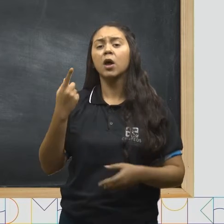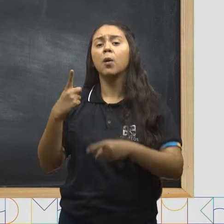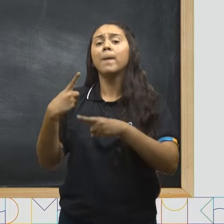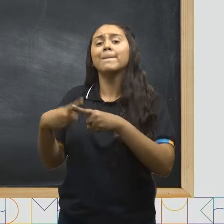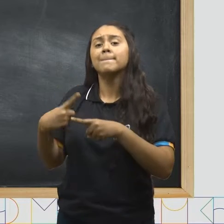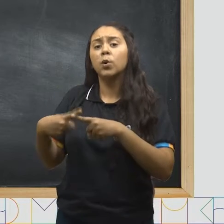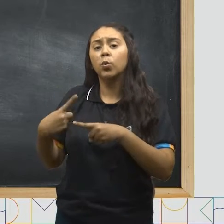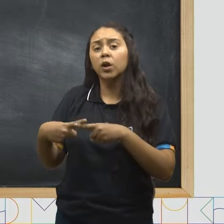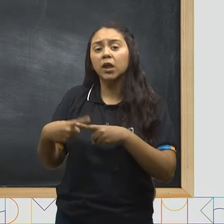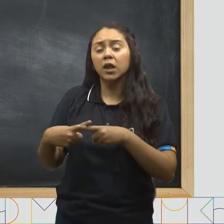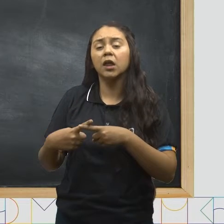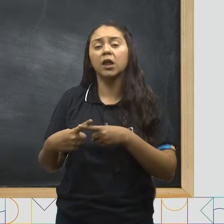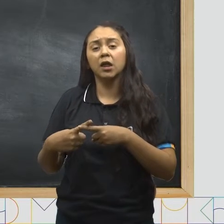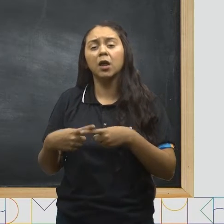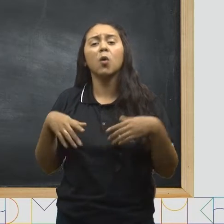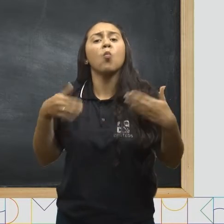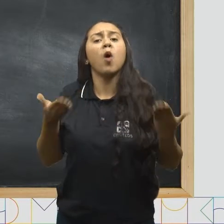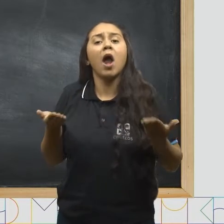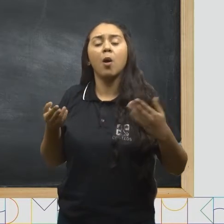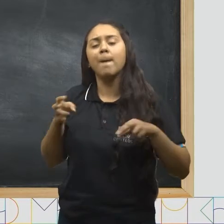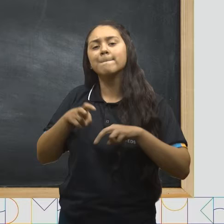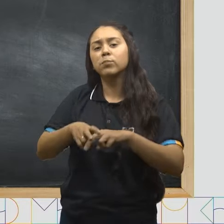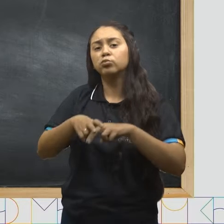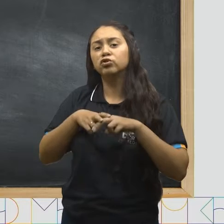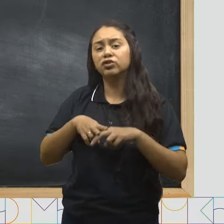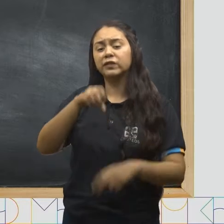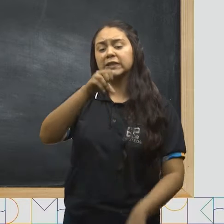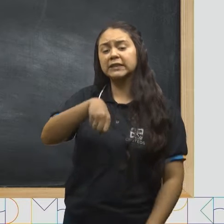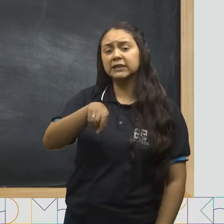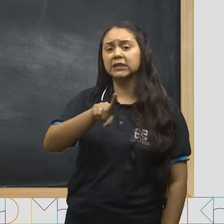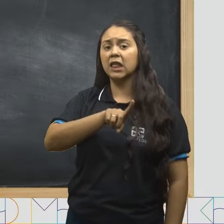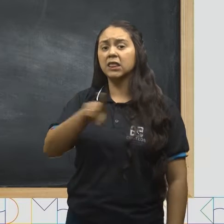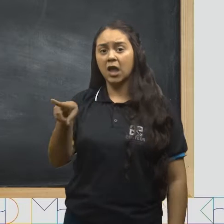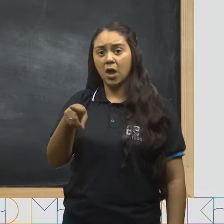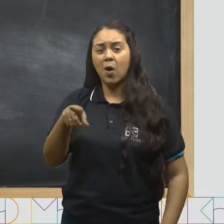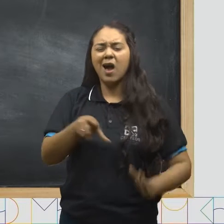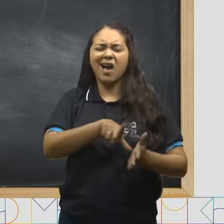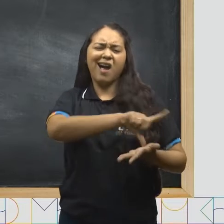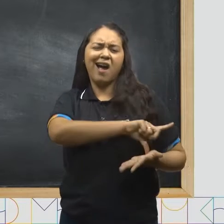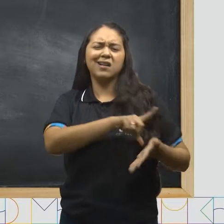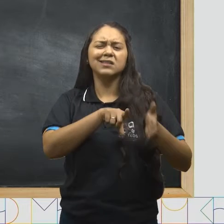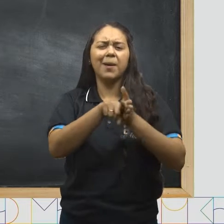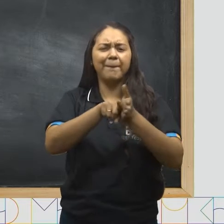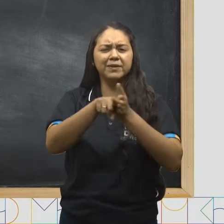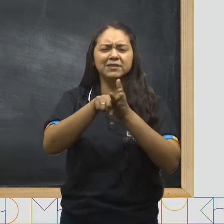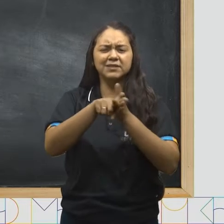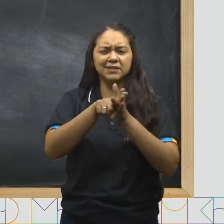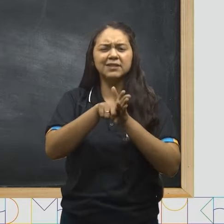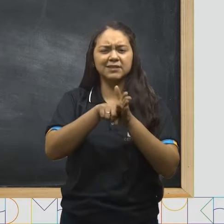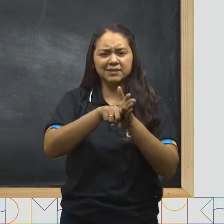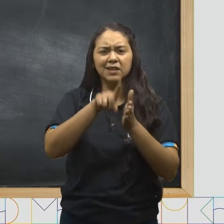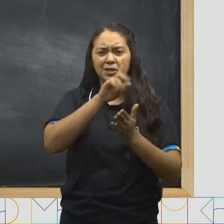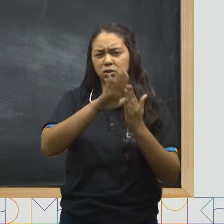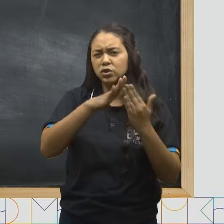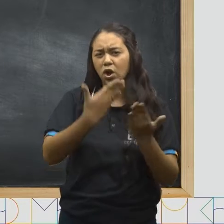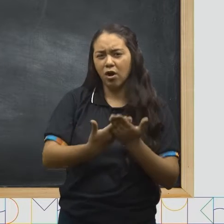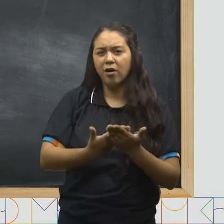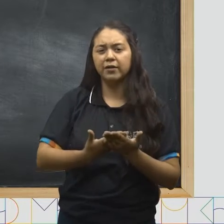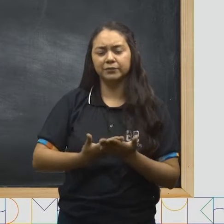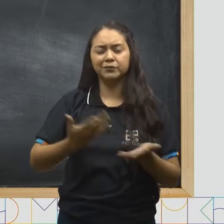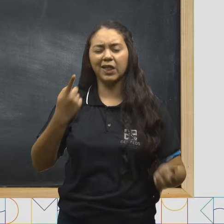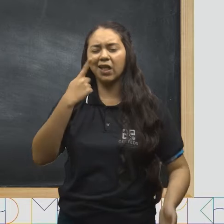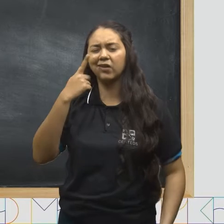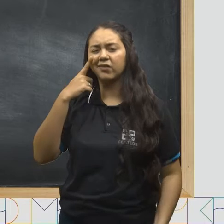as razões, os motivos do sim e do não da pesquisa feita